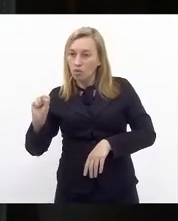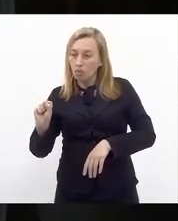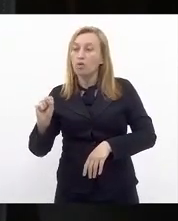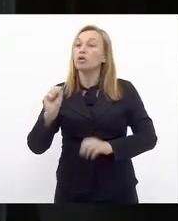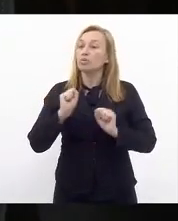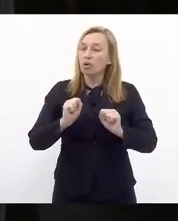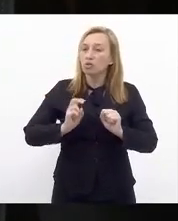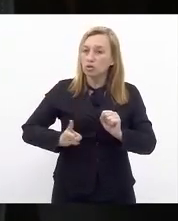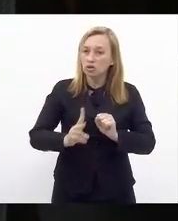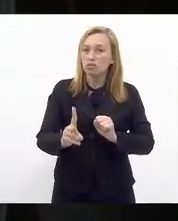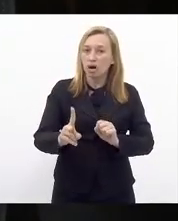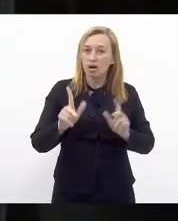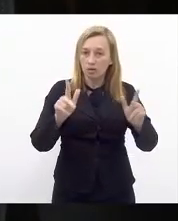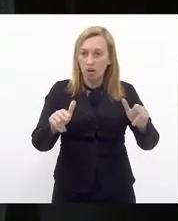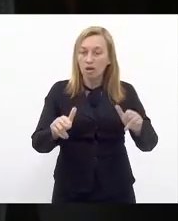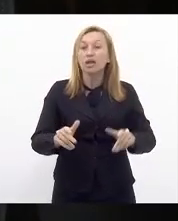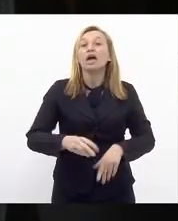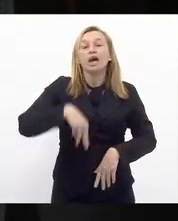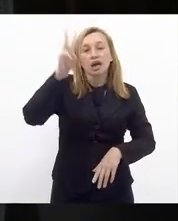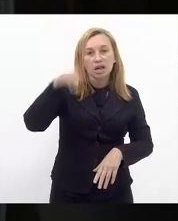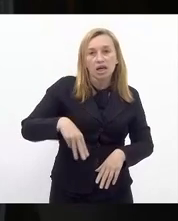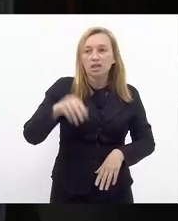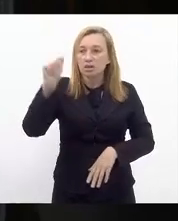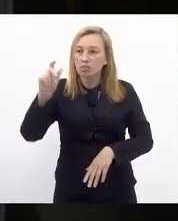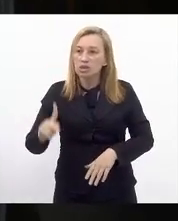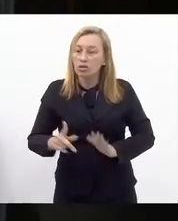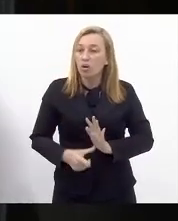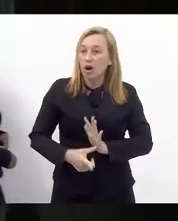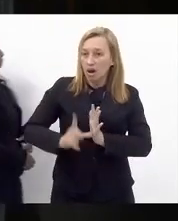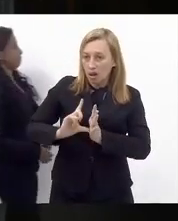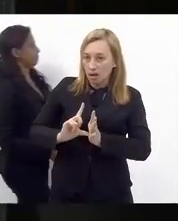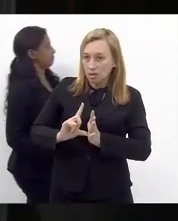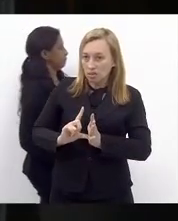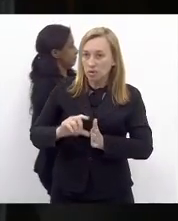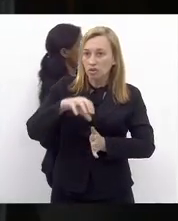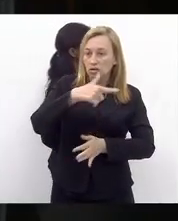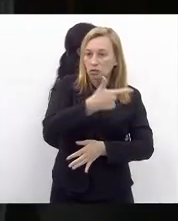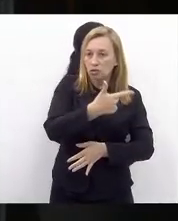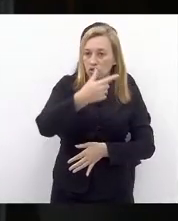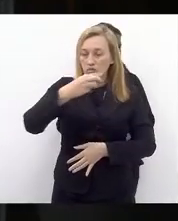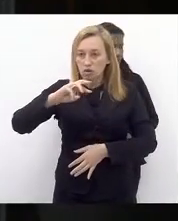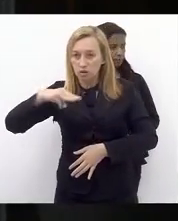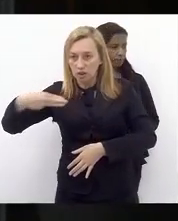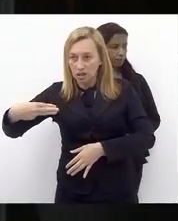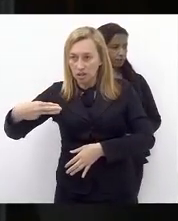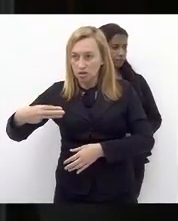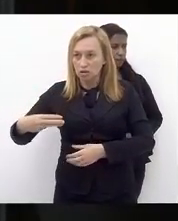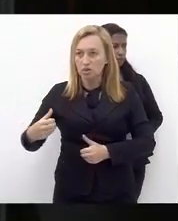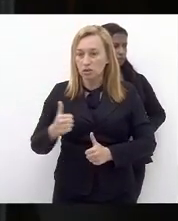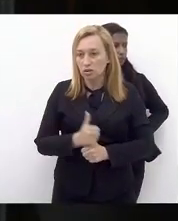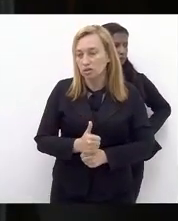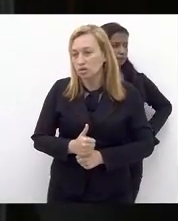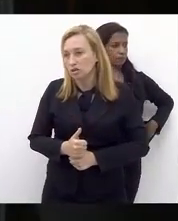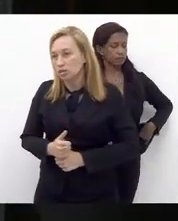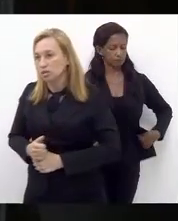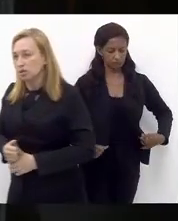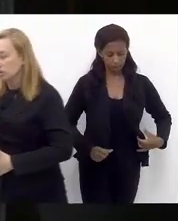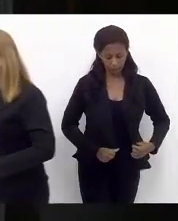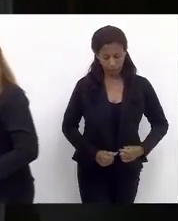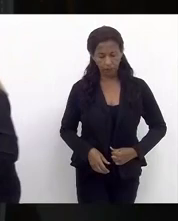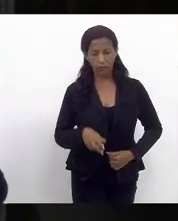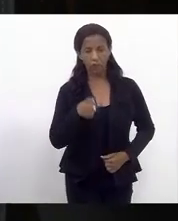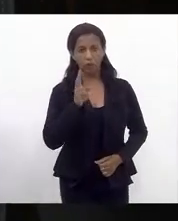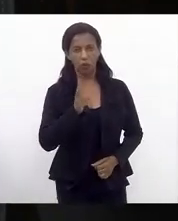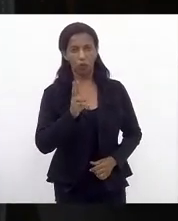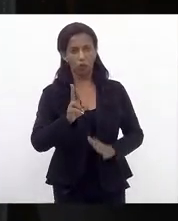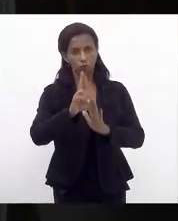continuar como são quem se aposentou antes de 2003 mantém a mesma regra